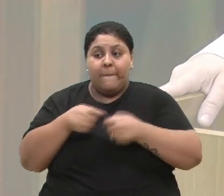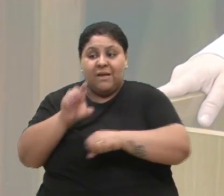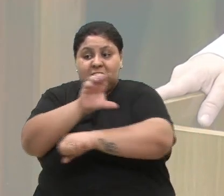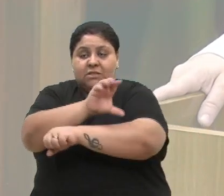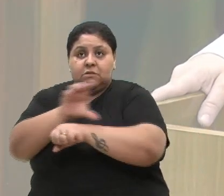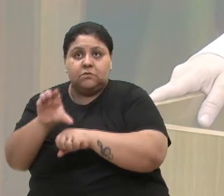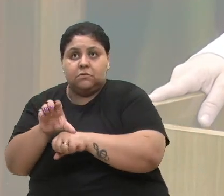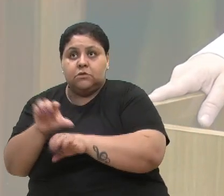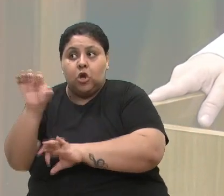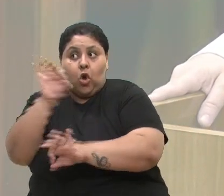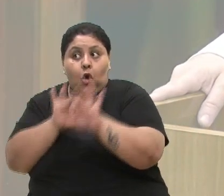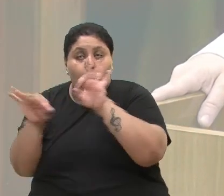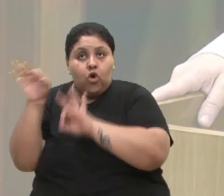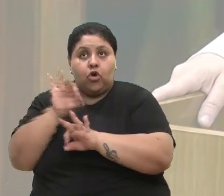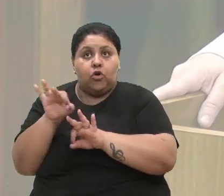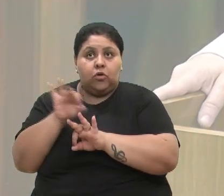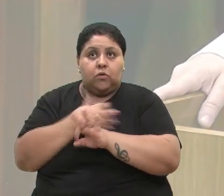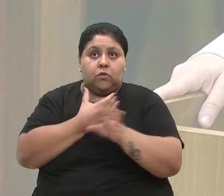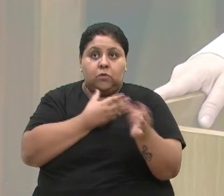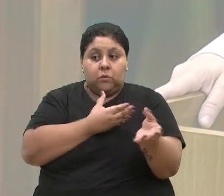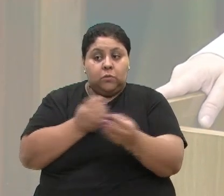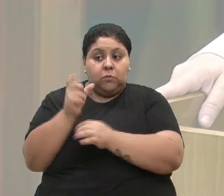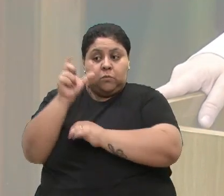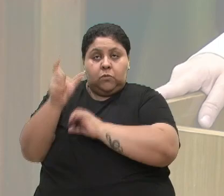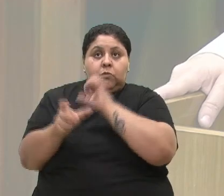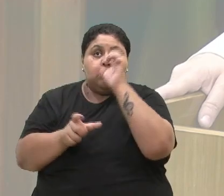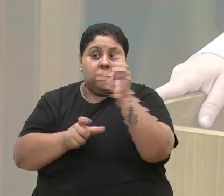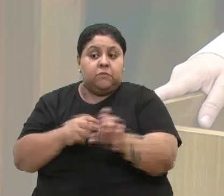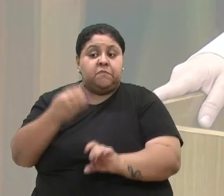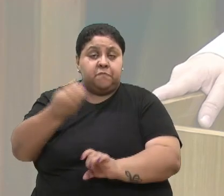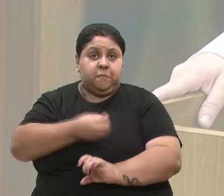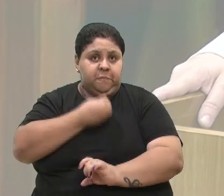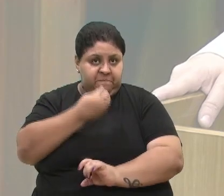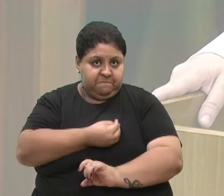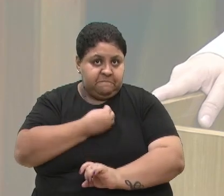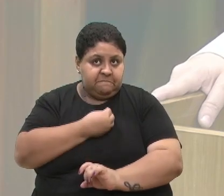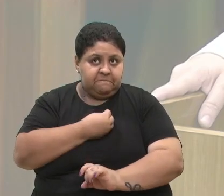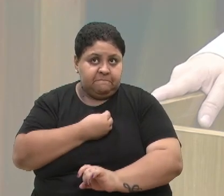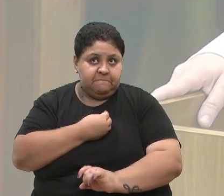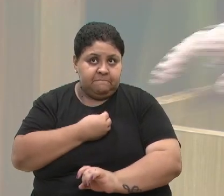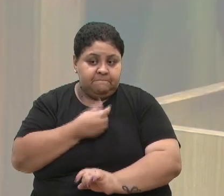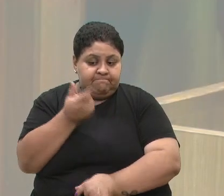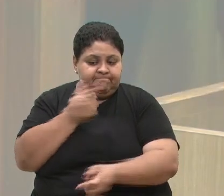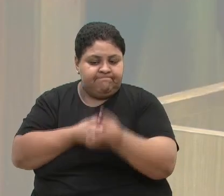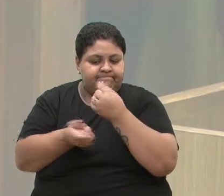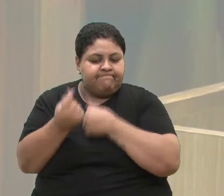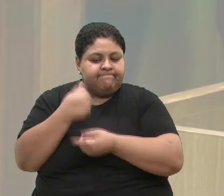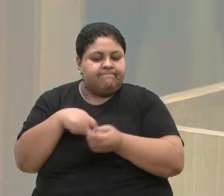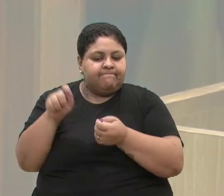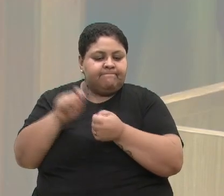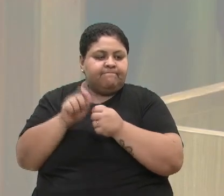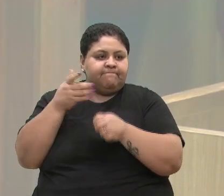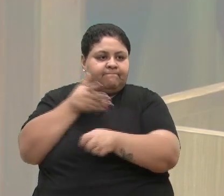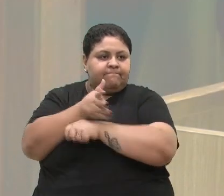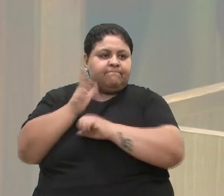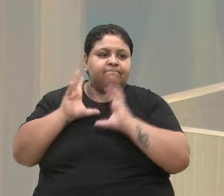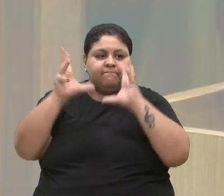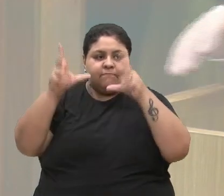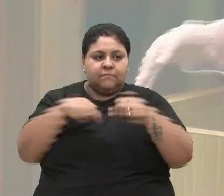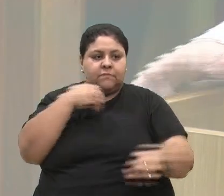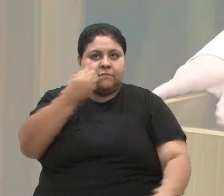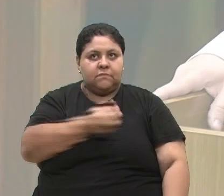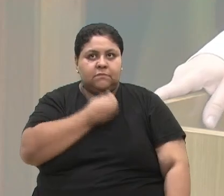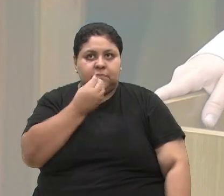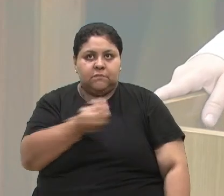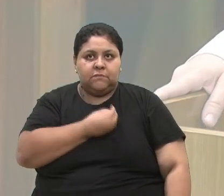que prepara muito as pessoas para a vida. E a economia faz parte de toda a nossa vida,